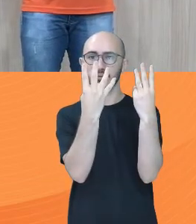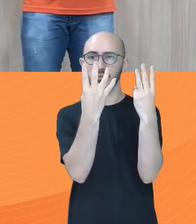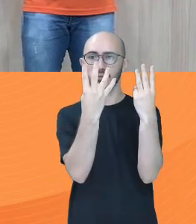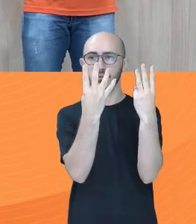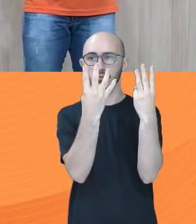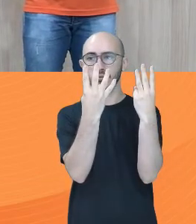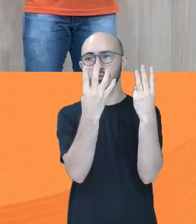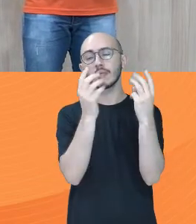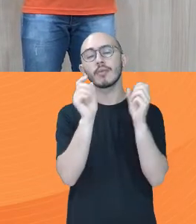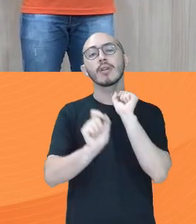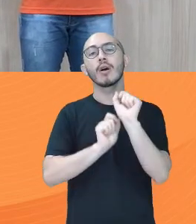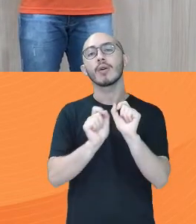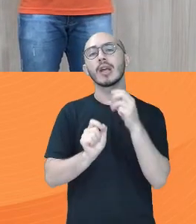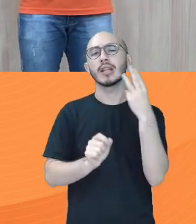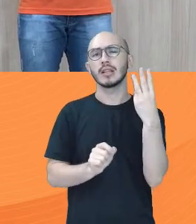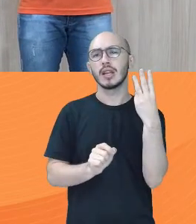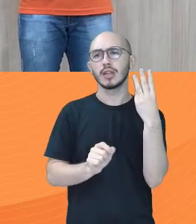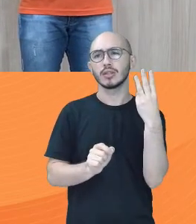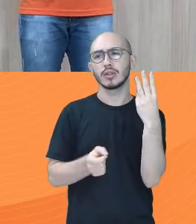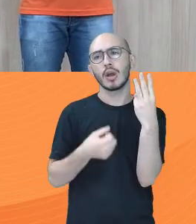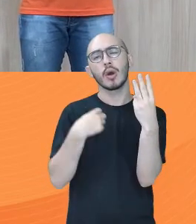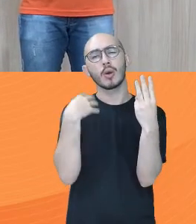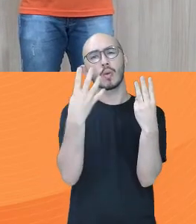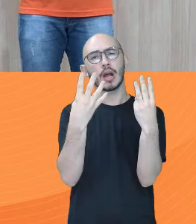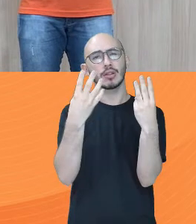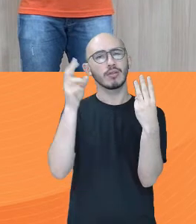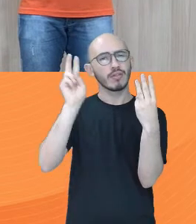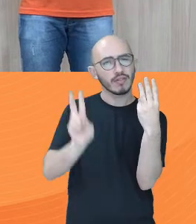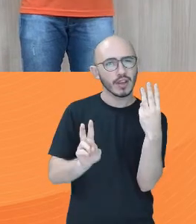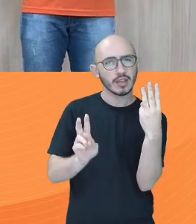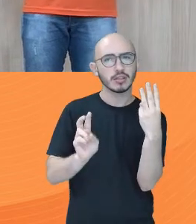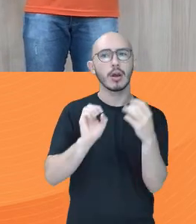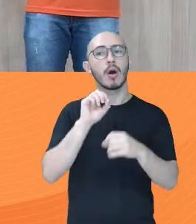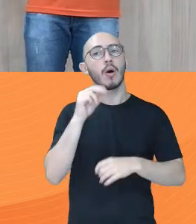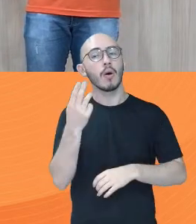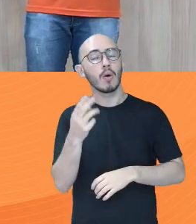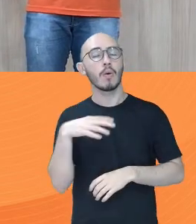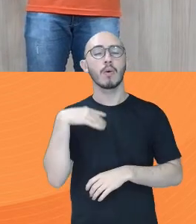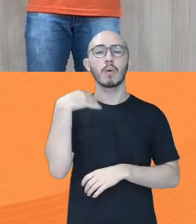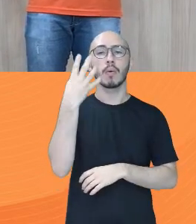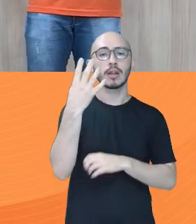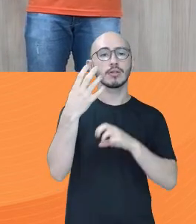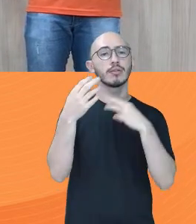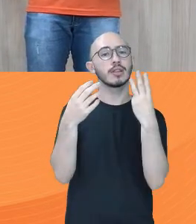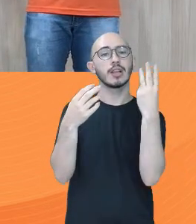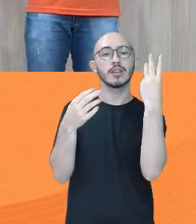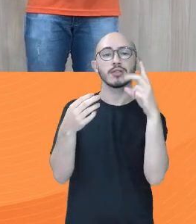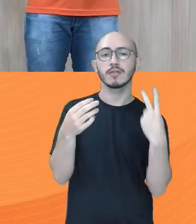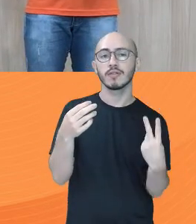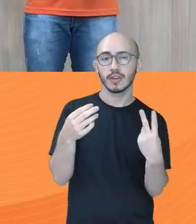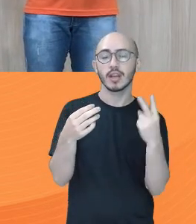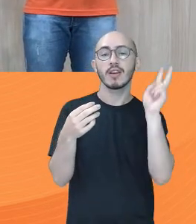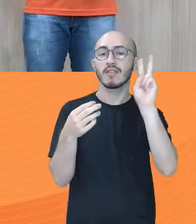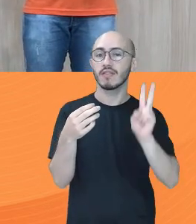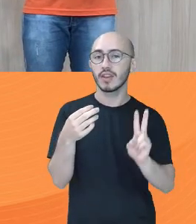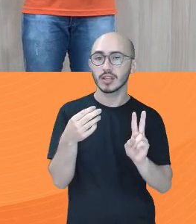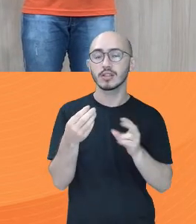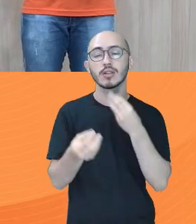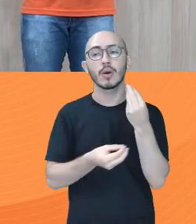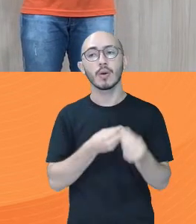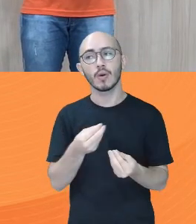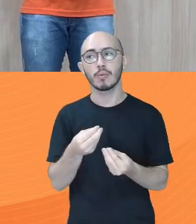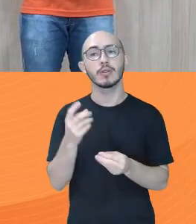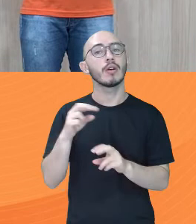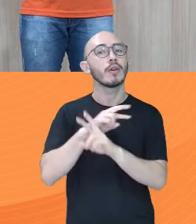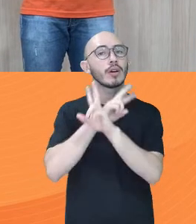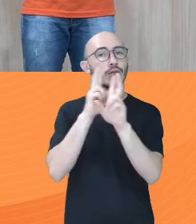o 3 que vai aparecer 4 vezes ou é o 4 que vai aparecer 3 vezes, certo? Eu toquei nessa